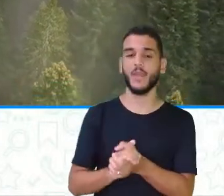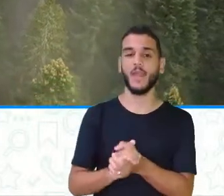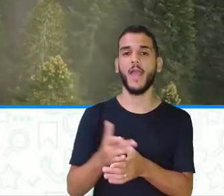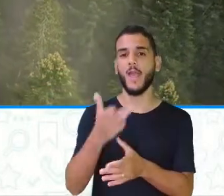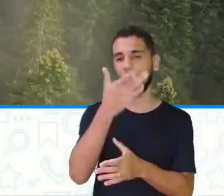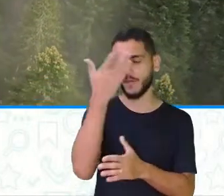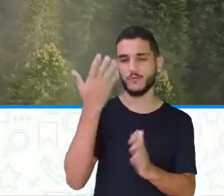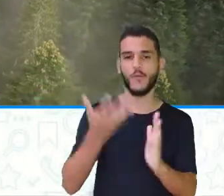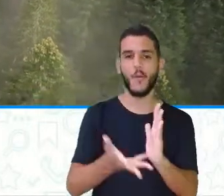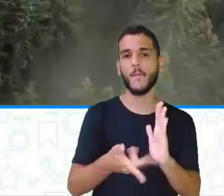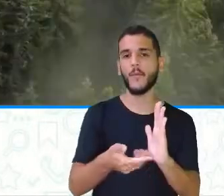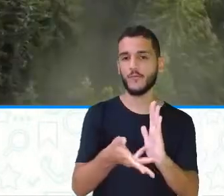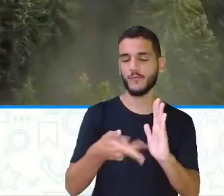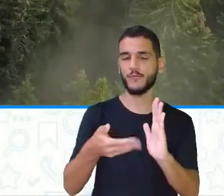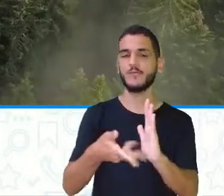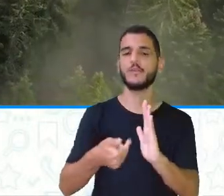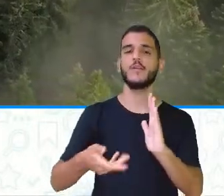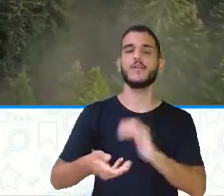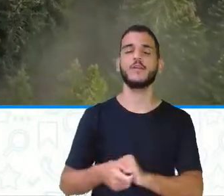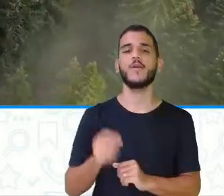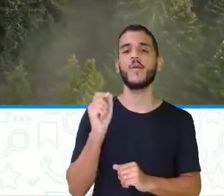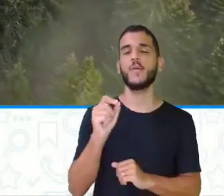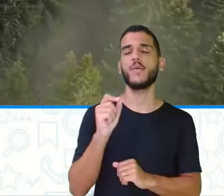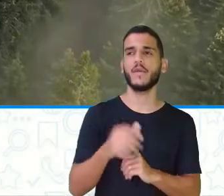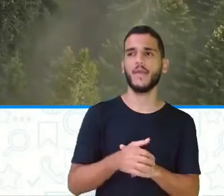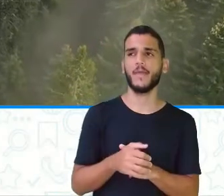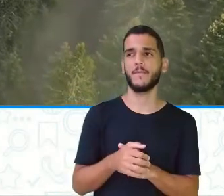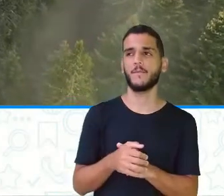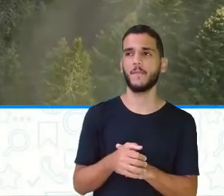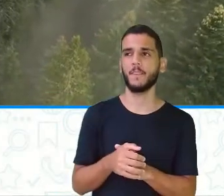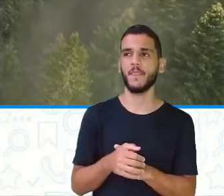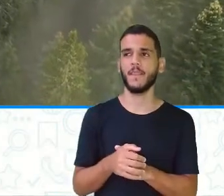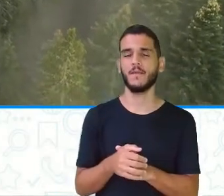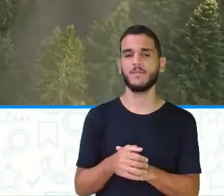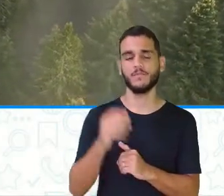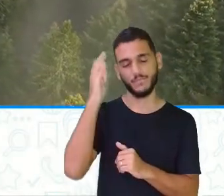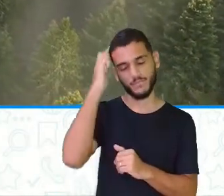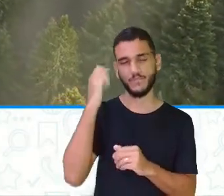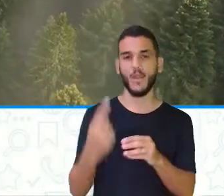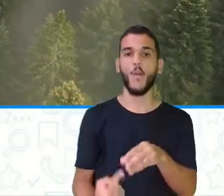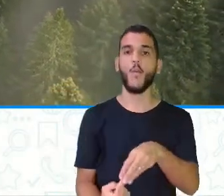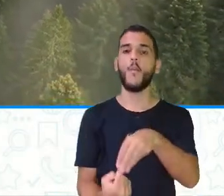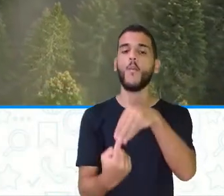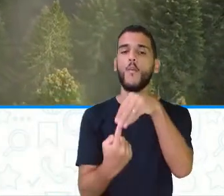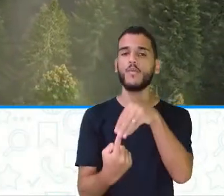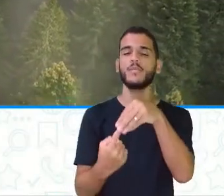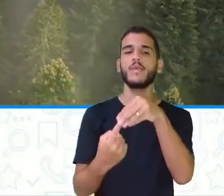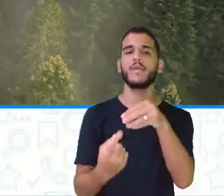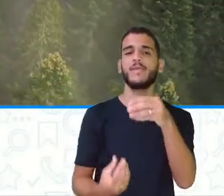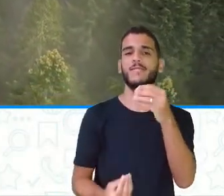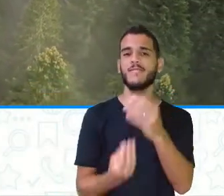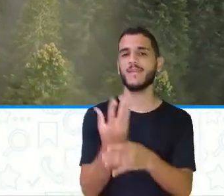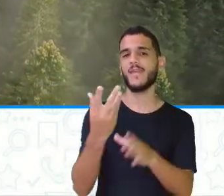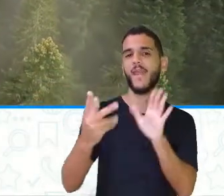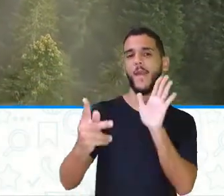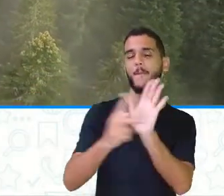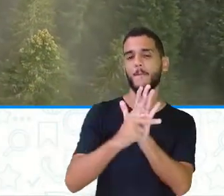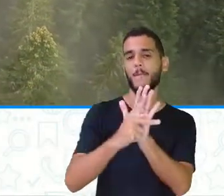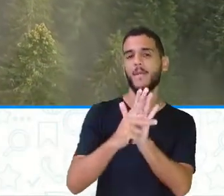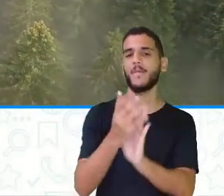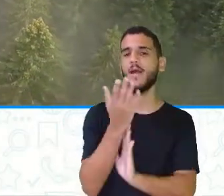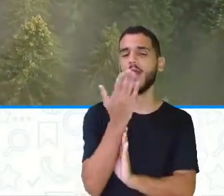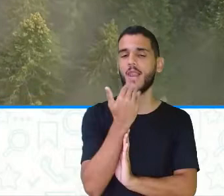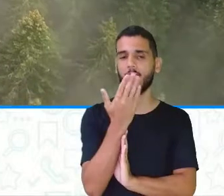as plantas, elas são as únicas que produzem o seu próprio alimento. Por isso que são chamados de